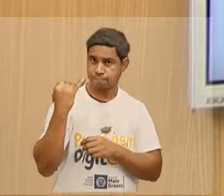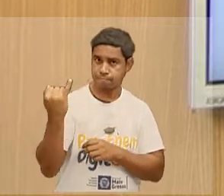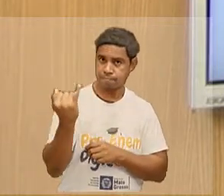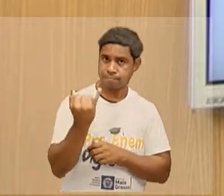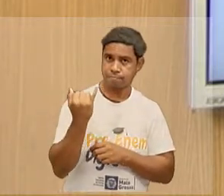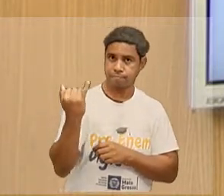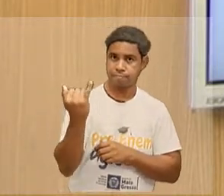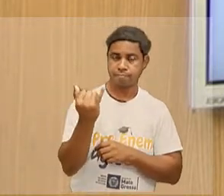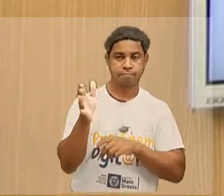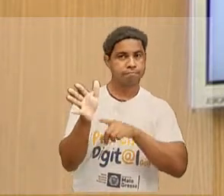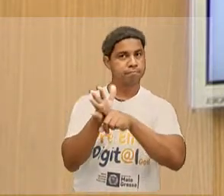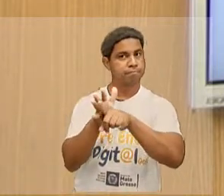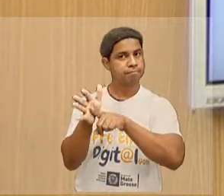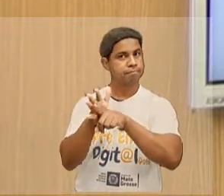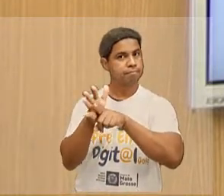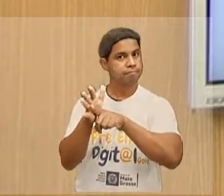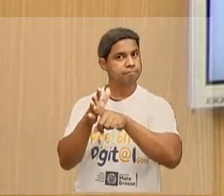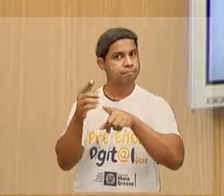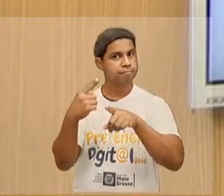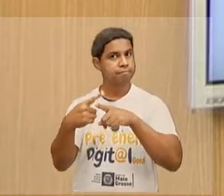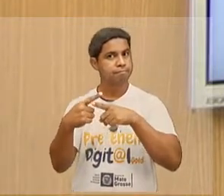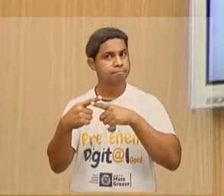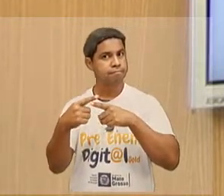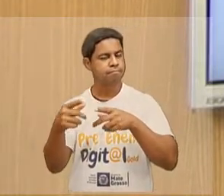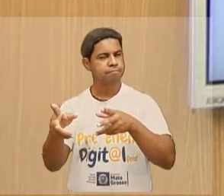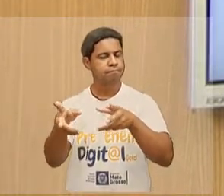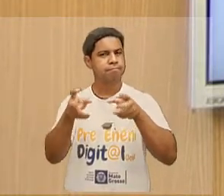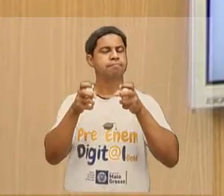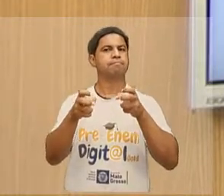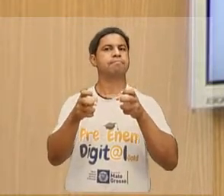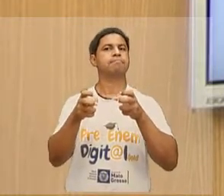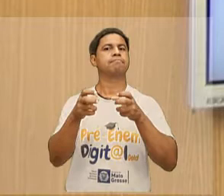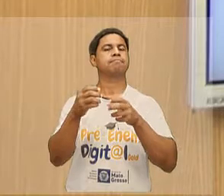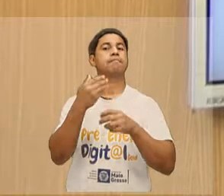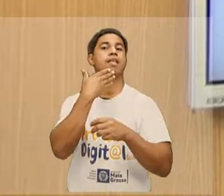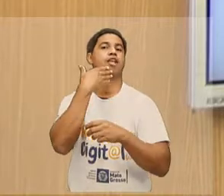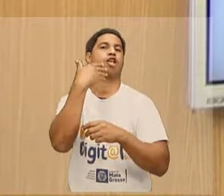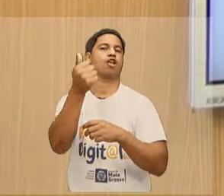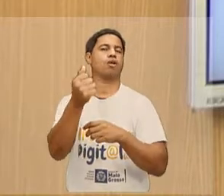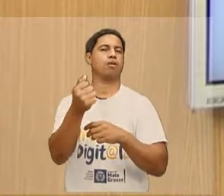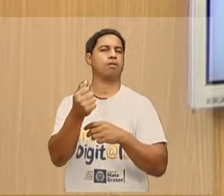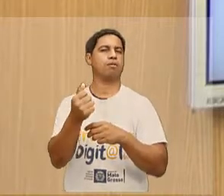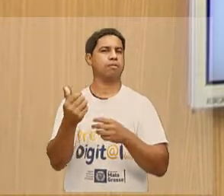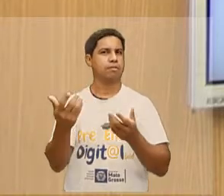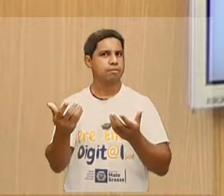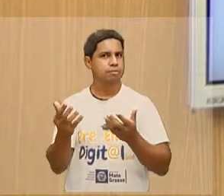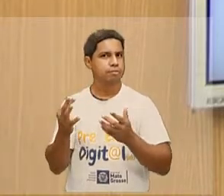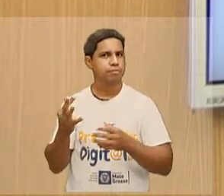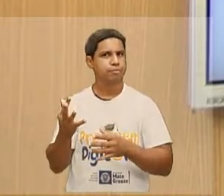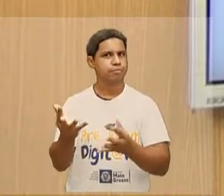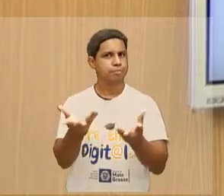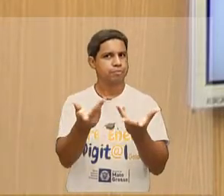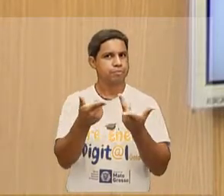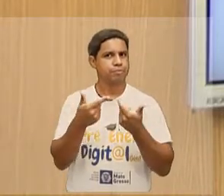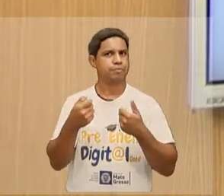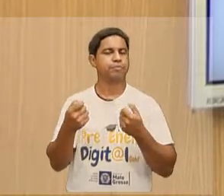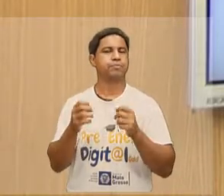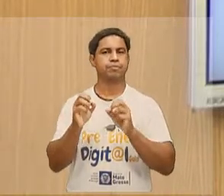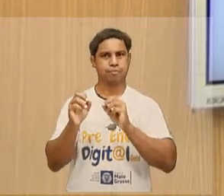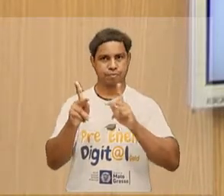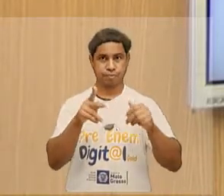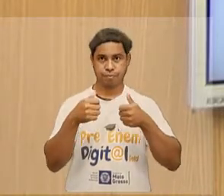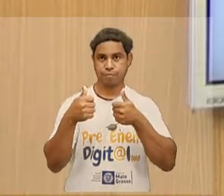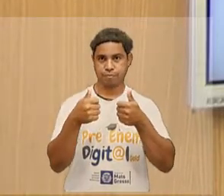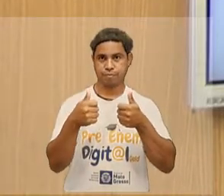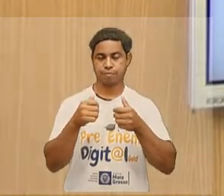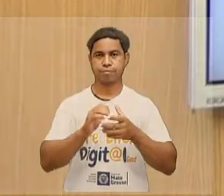nível de percepção, dá um salto, dá um boom de qualidade. Então aqui o glorioso DeBane vai